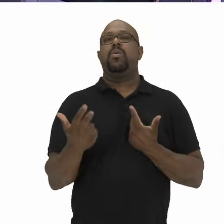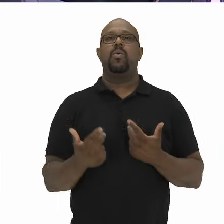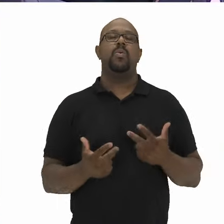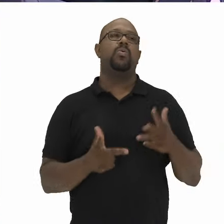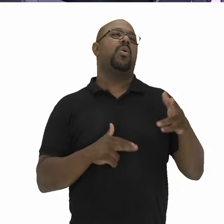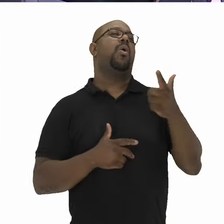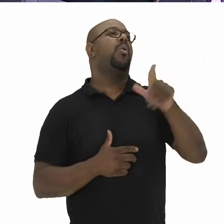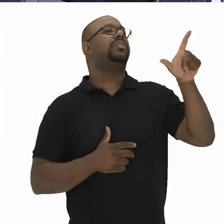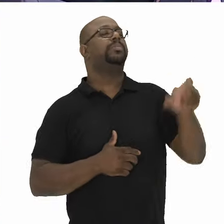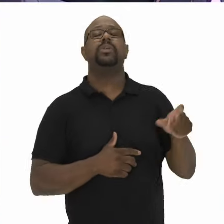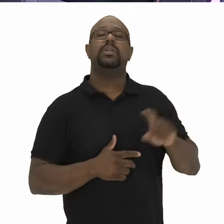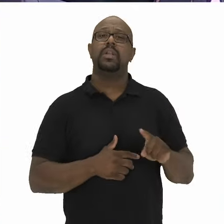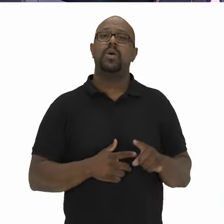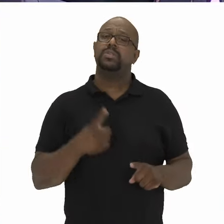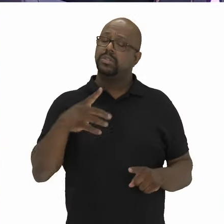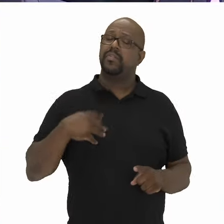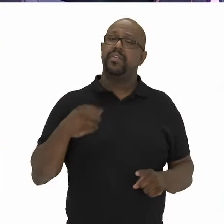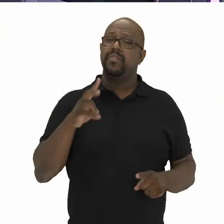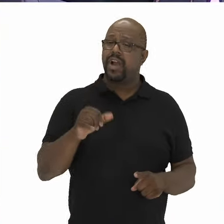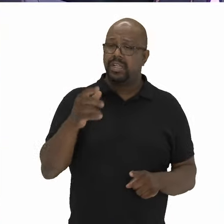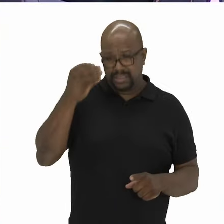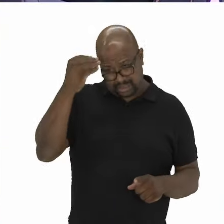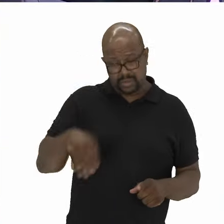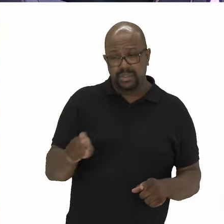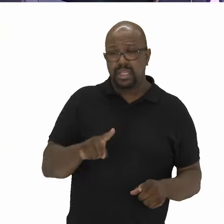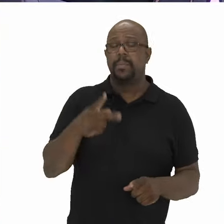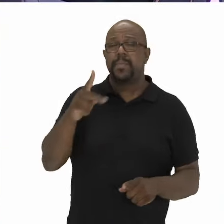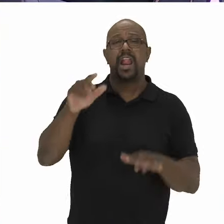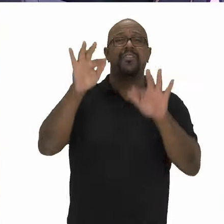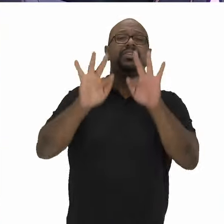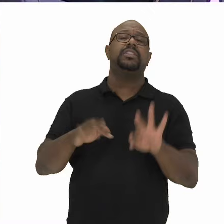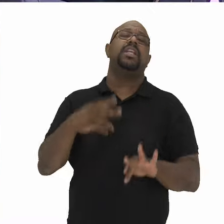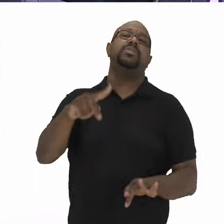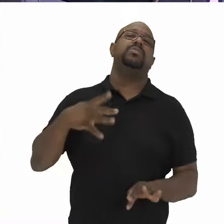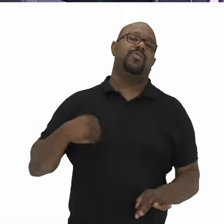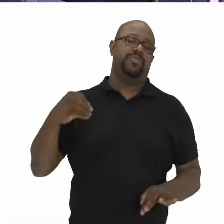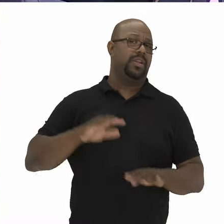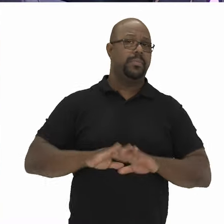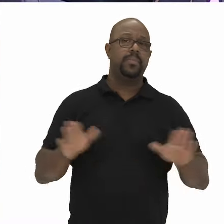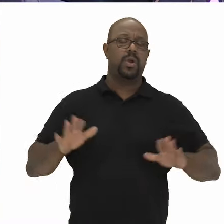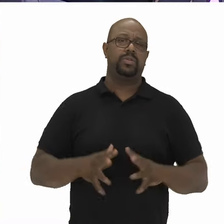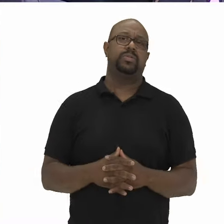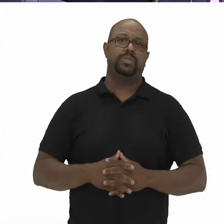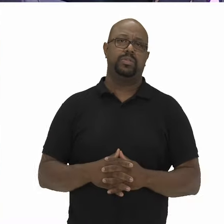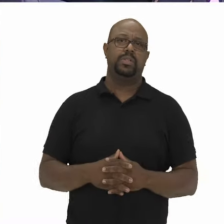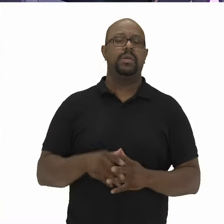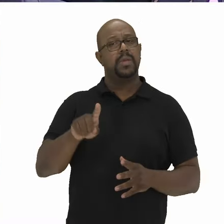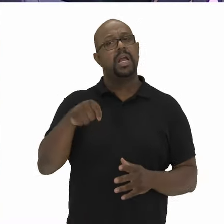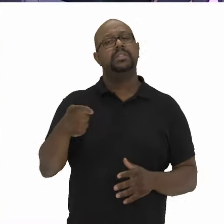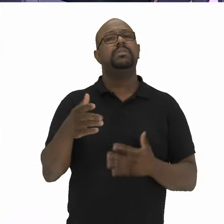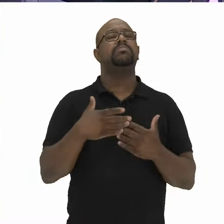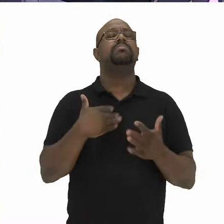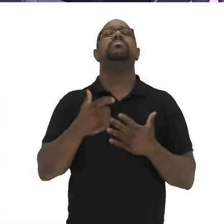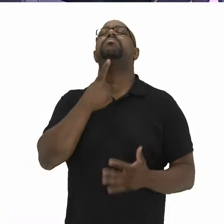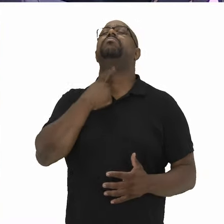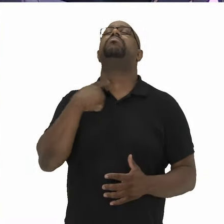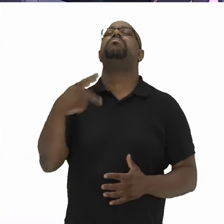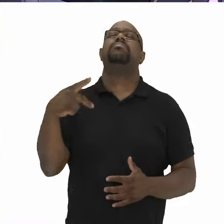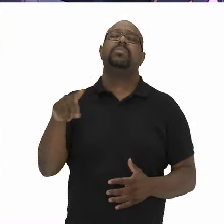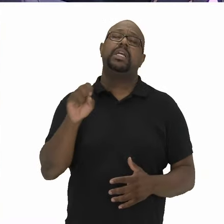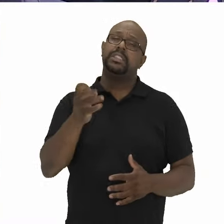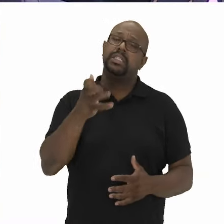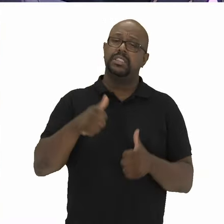para ser uma pessoa como outra pessoa não é não desistir pra felicidade daquele indivíduo e ponto né para ele ser